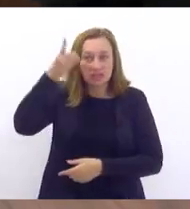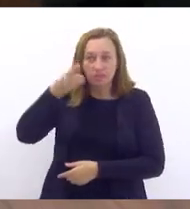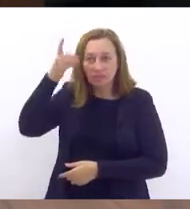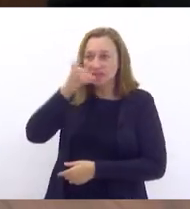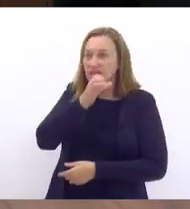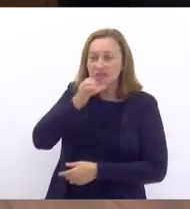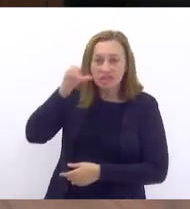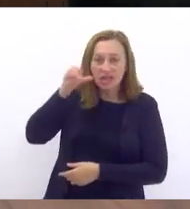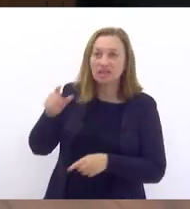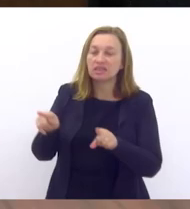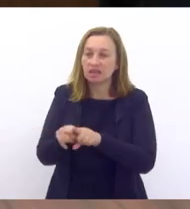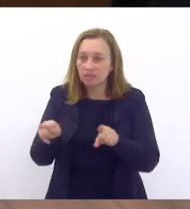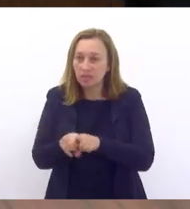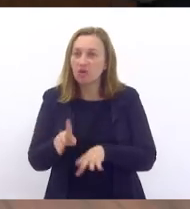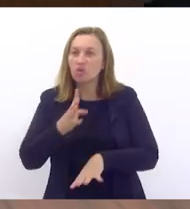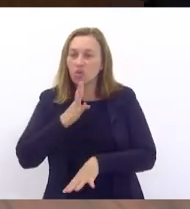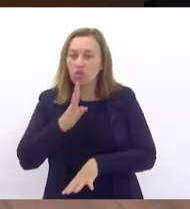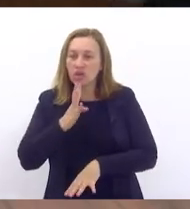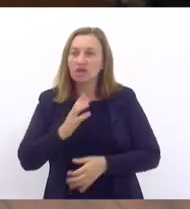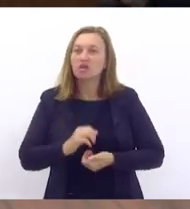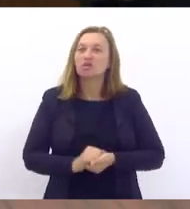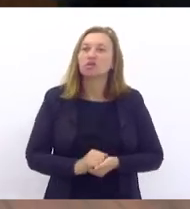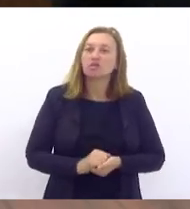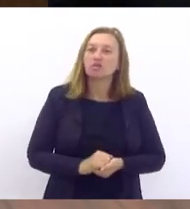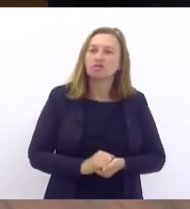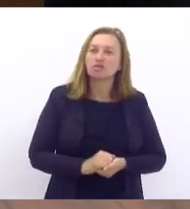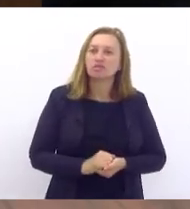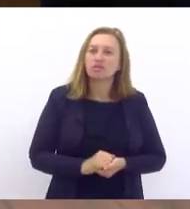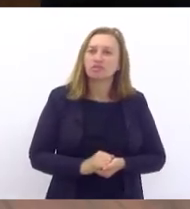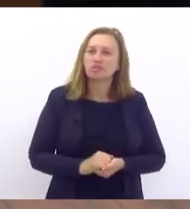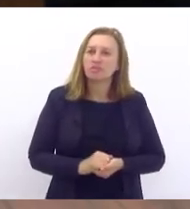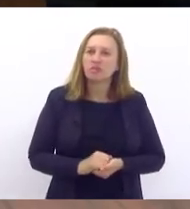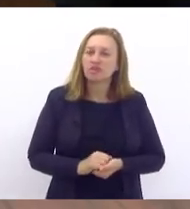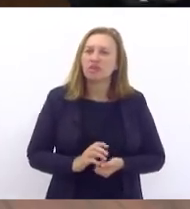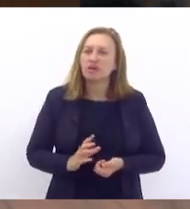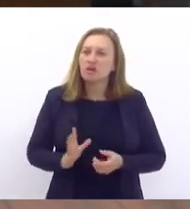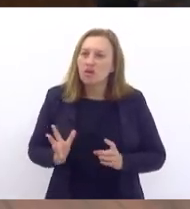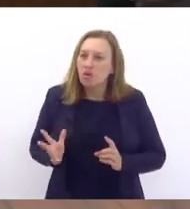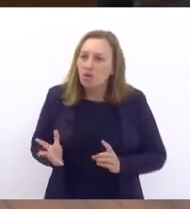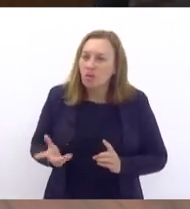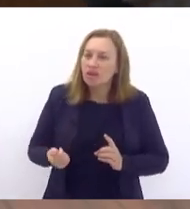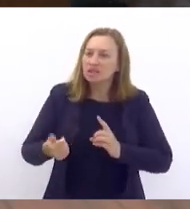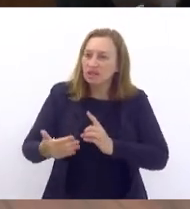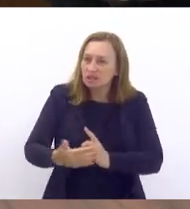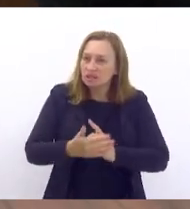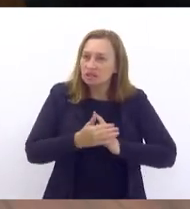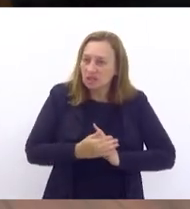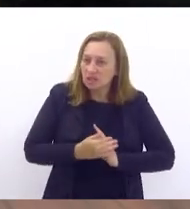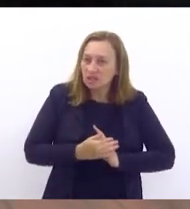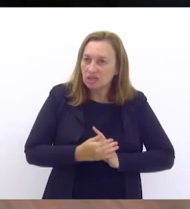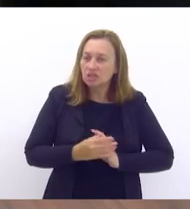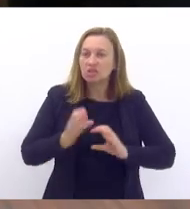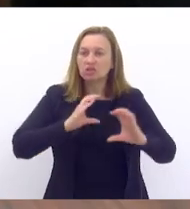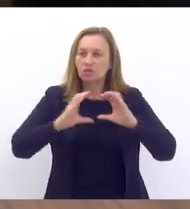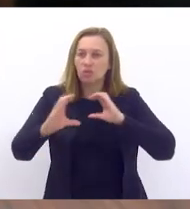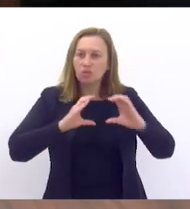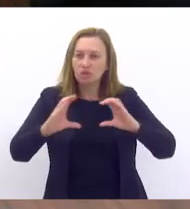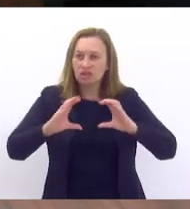foi secretária de assistência, condições físicas, condições de acolhimento, condições de interlocução com a